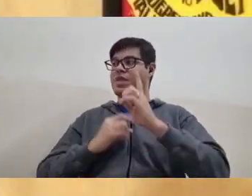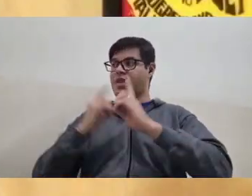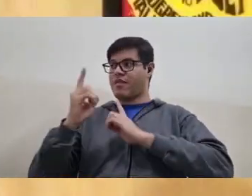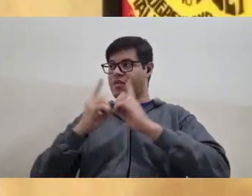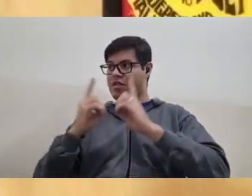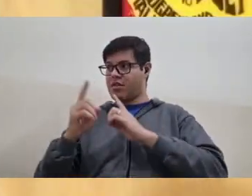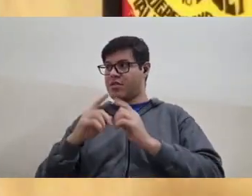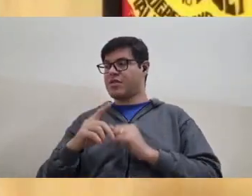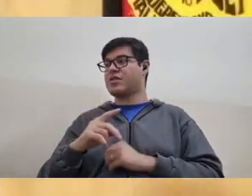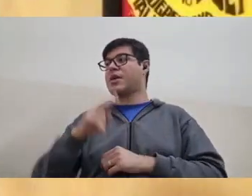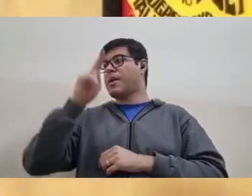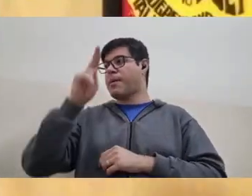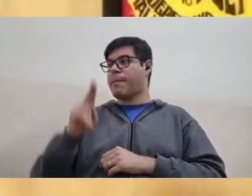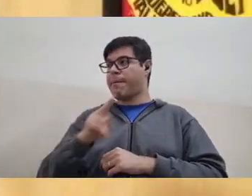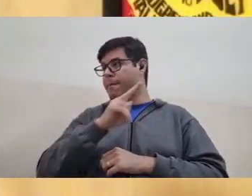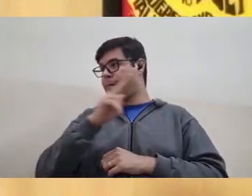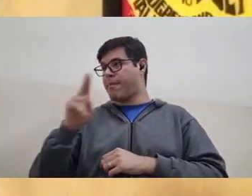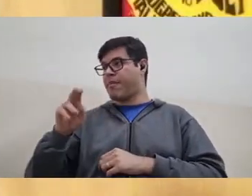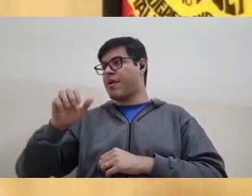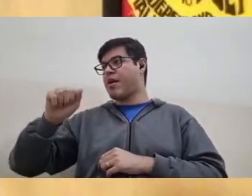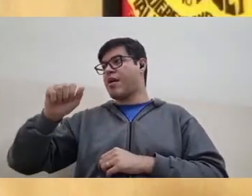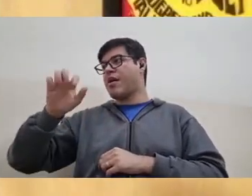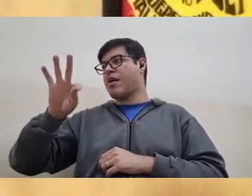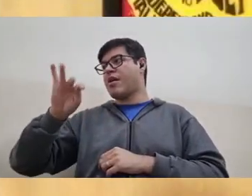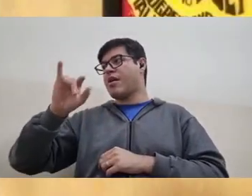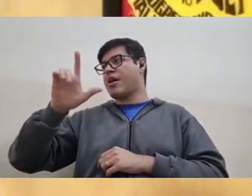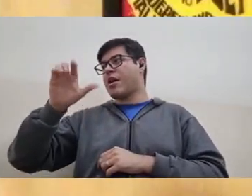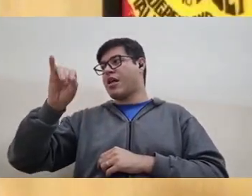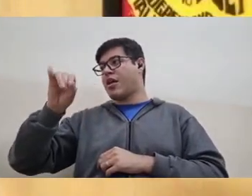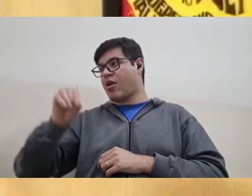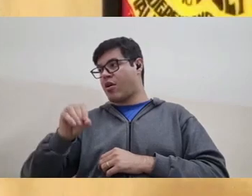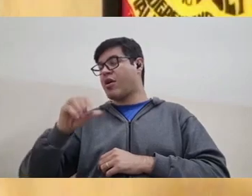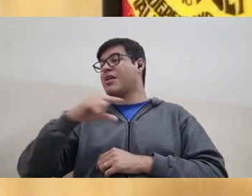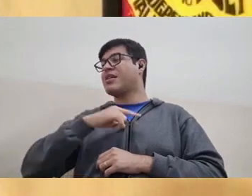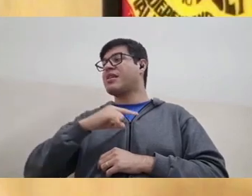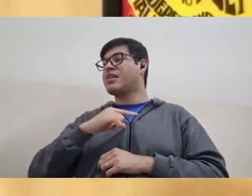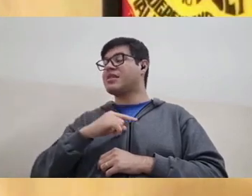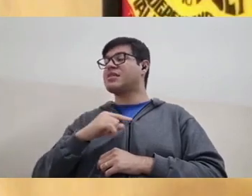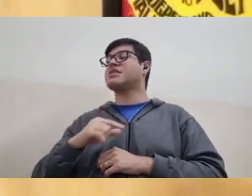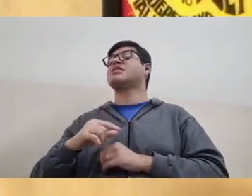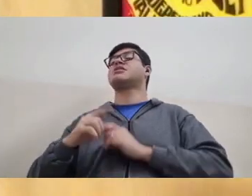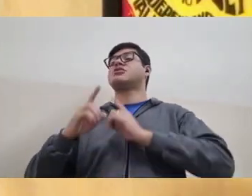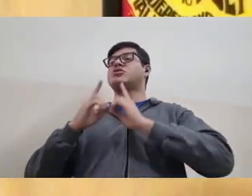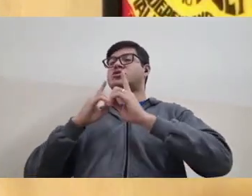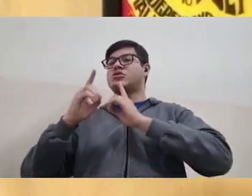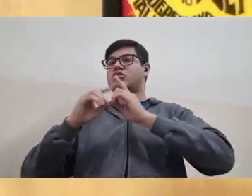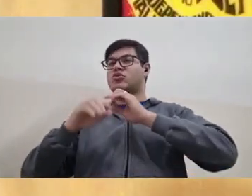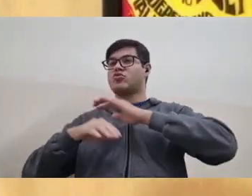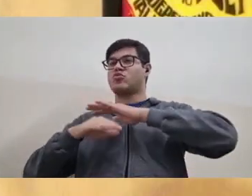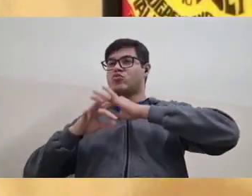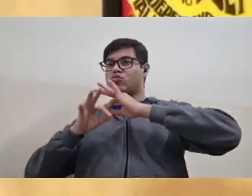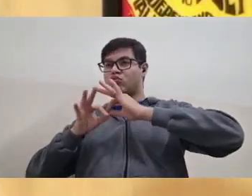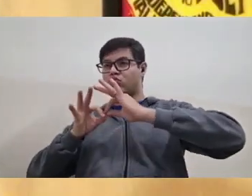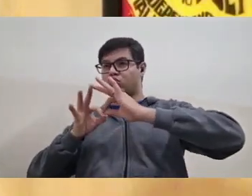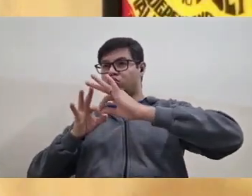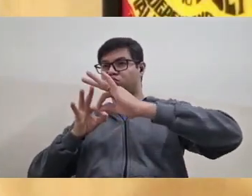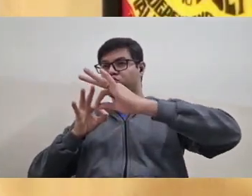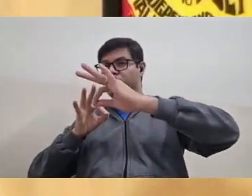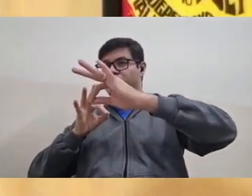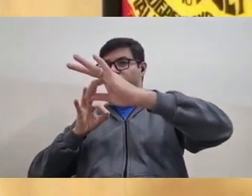Atílio foi totalmente, na sua integridade, na íntegra,